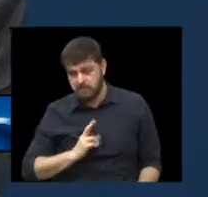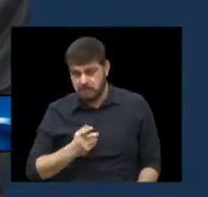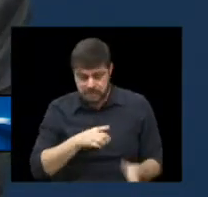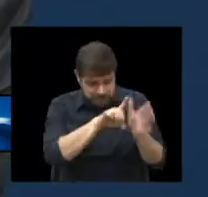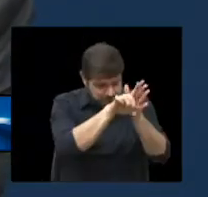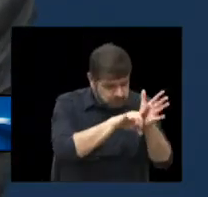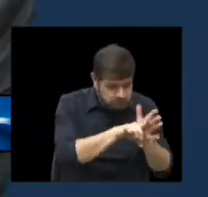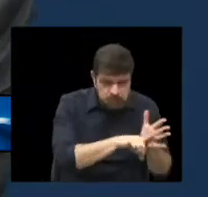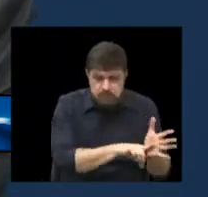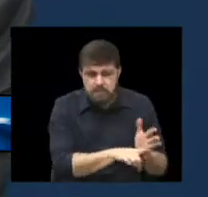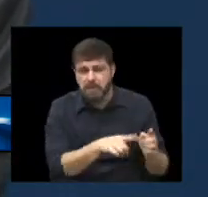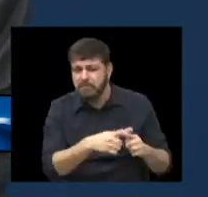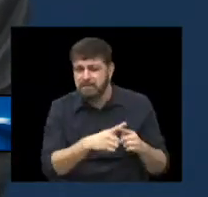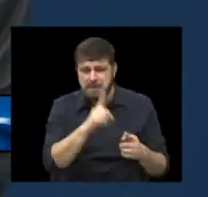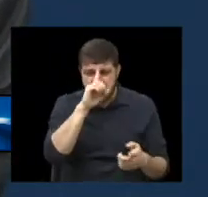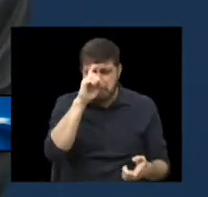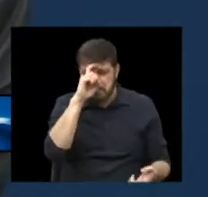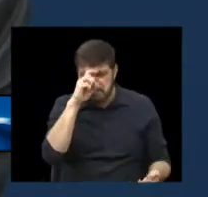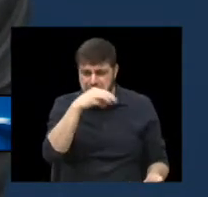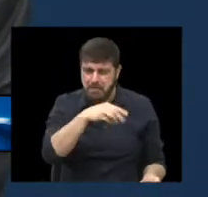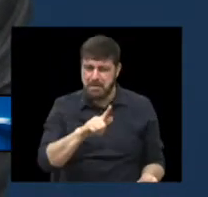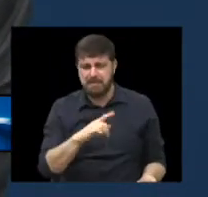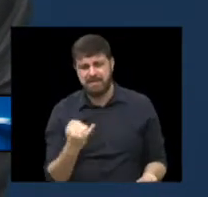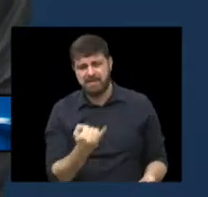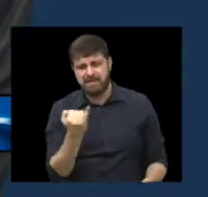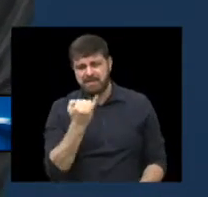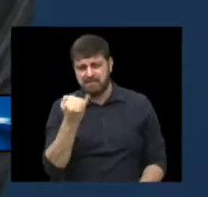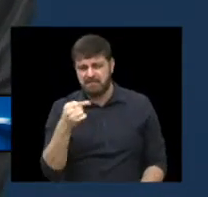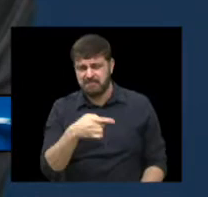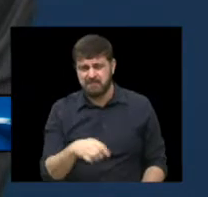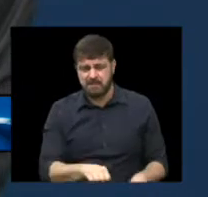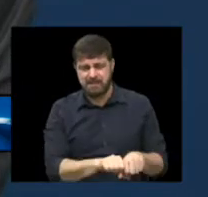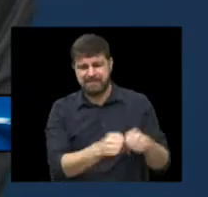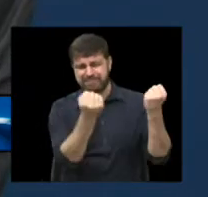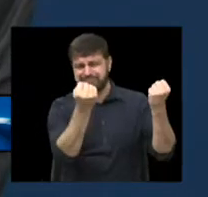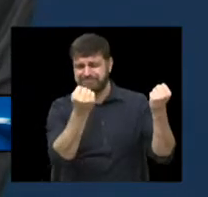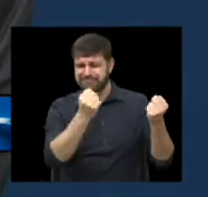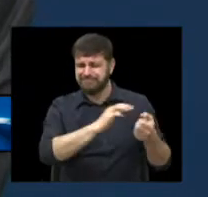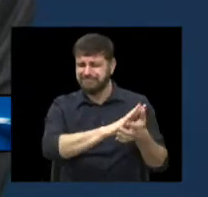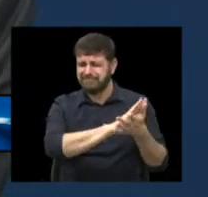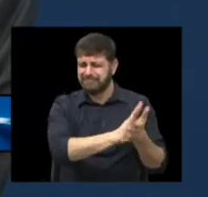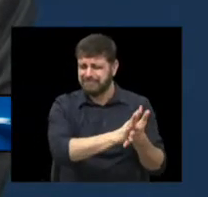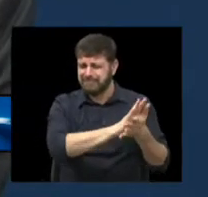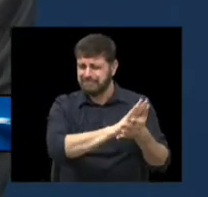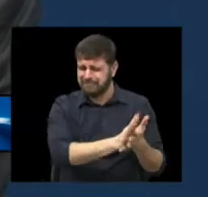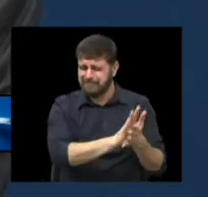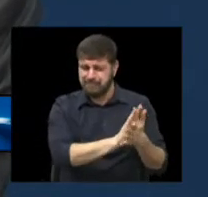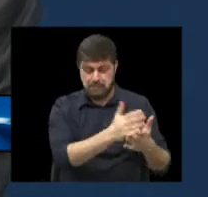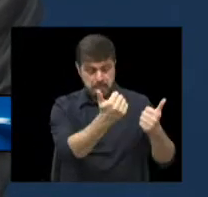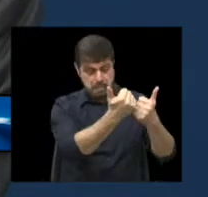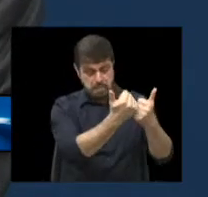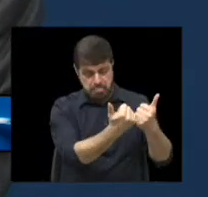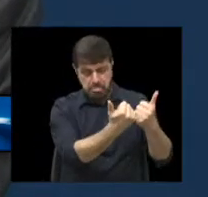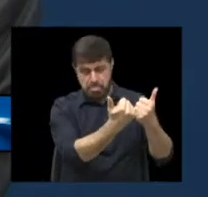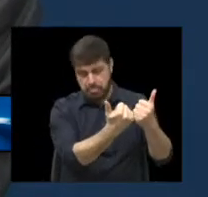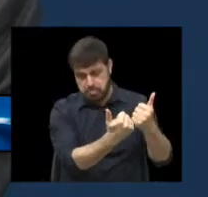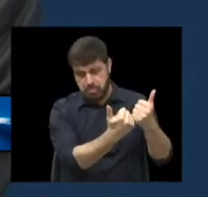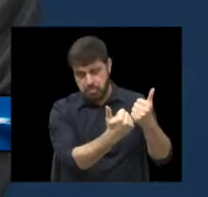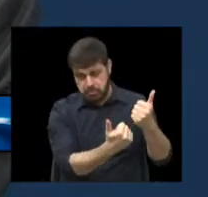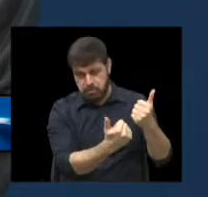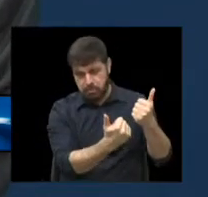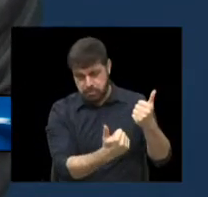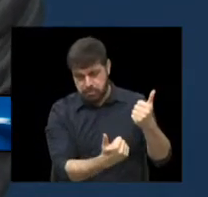um hospital tão importante feito Mário Gatti sendo desmontado paulatinamente, pedaço por